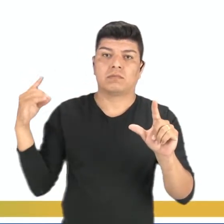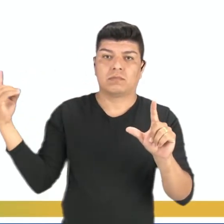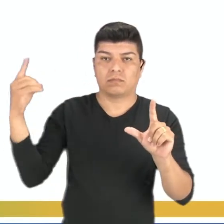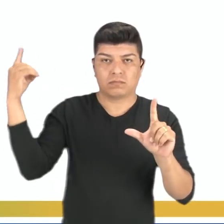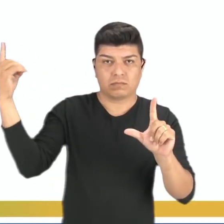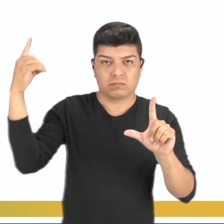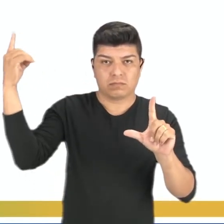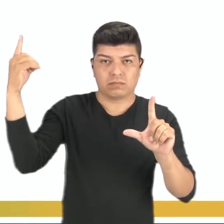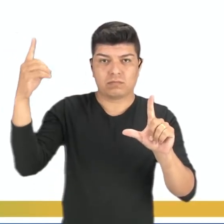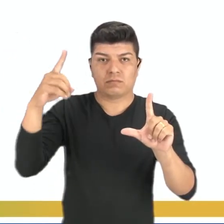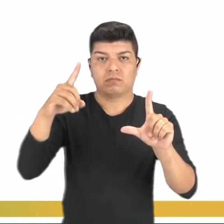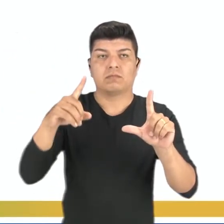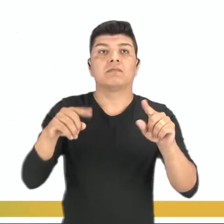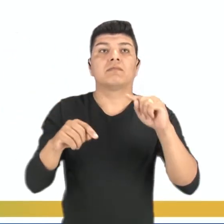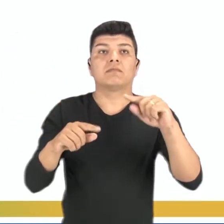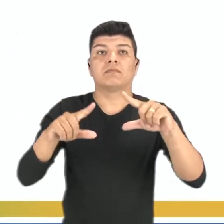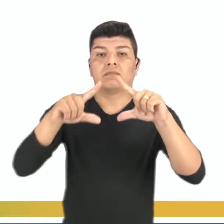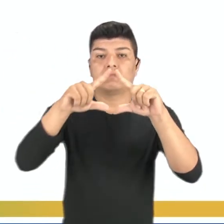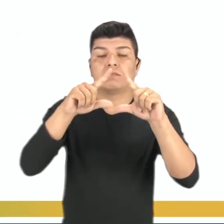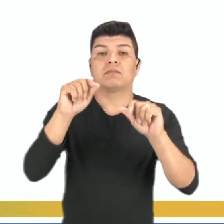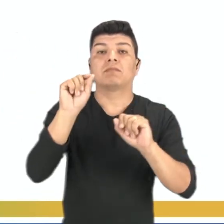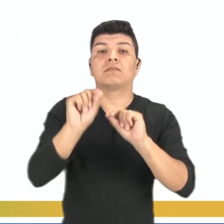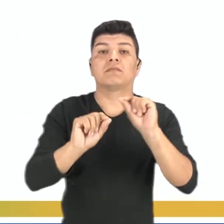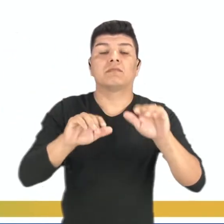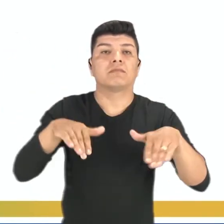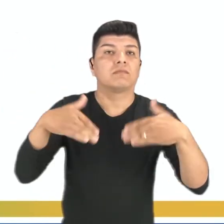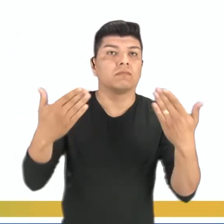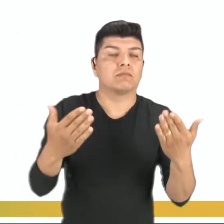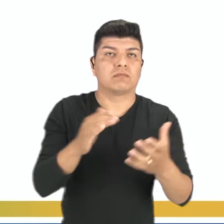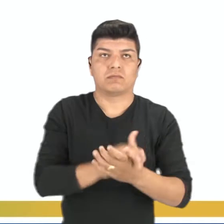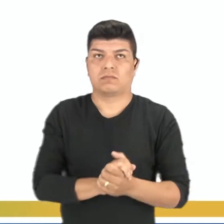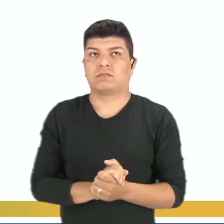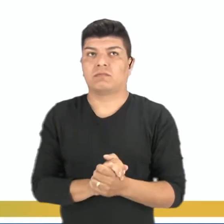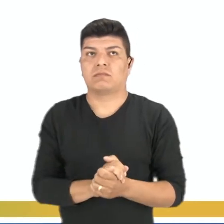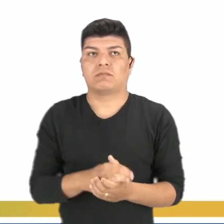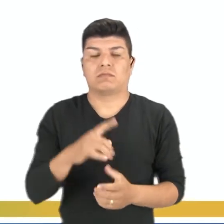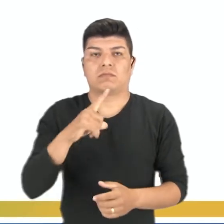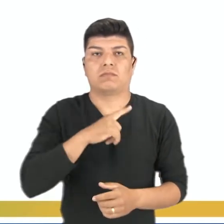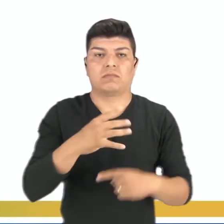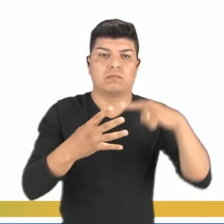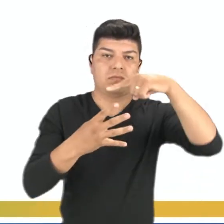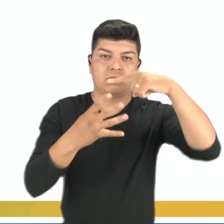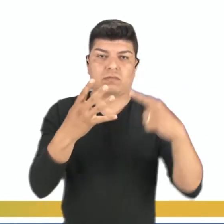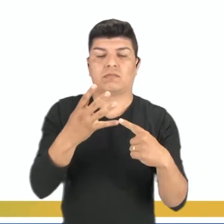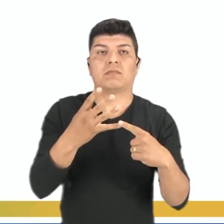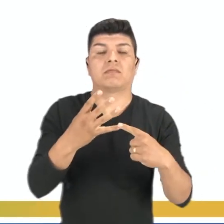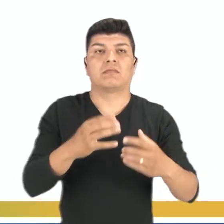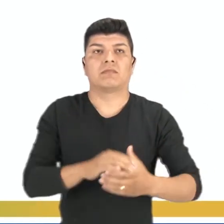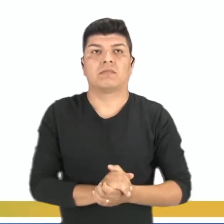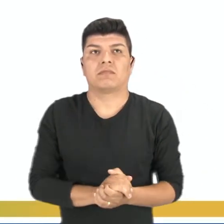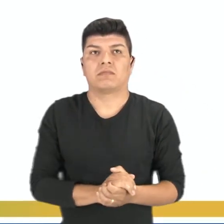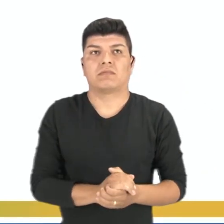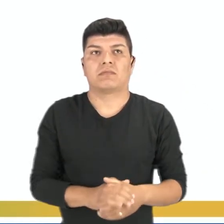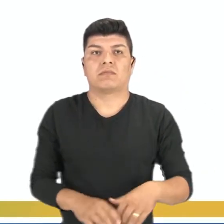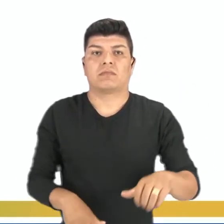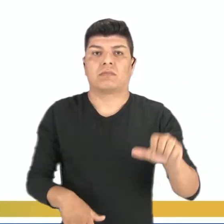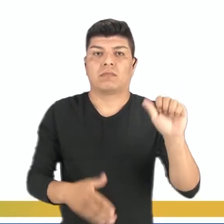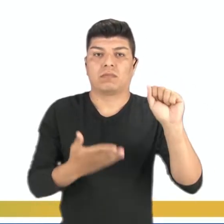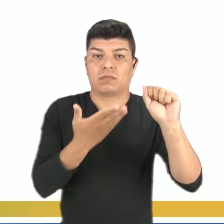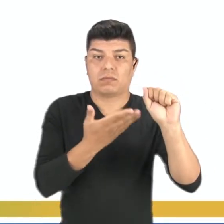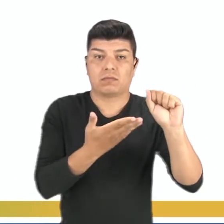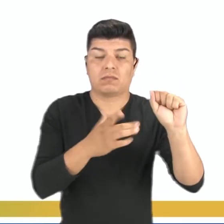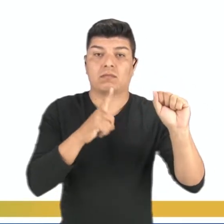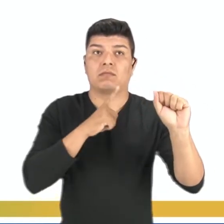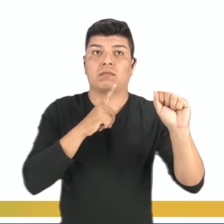desse triângulo mede. E aí nós temos 4 alternativas. Na alternativa A,